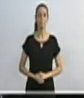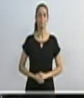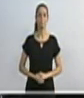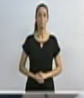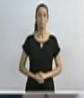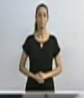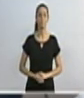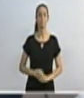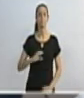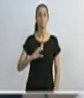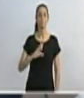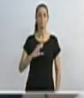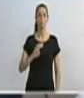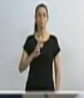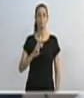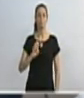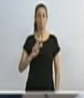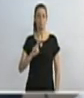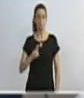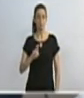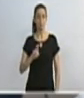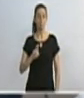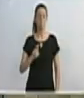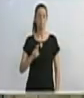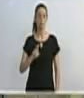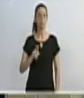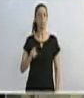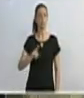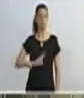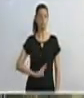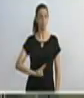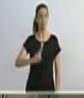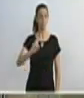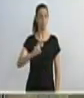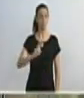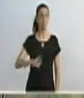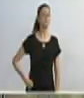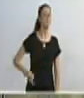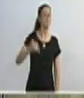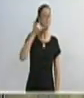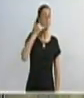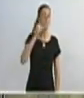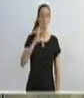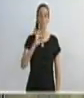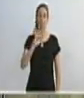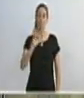O senhor Kleber Rodrigo Afânio, representando a TIM.